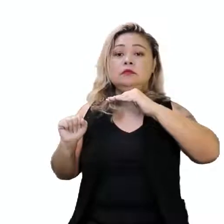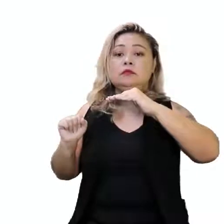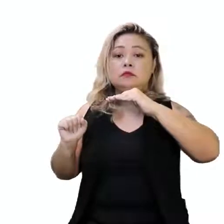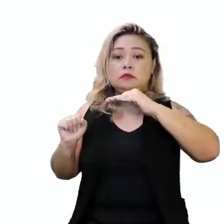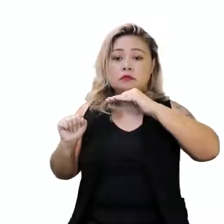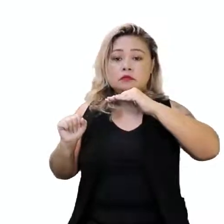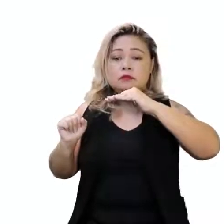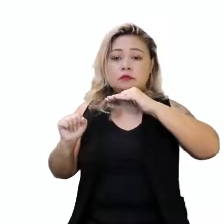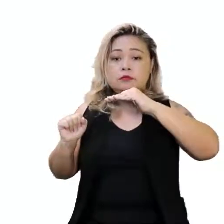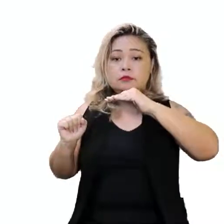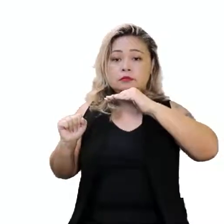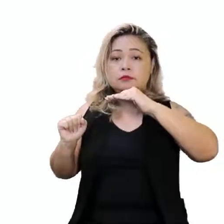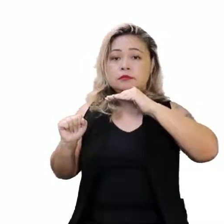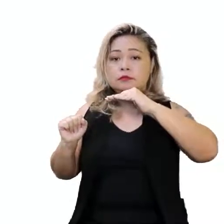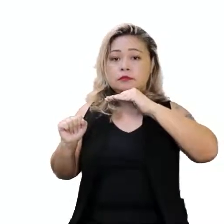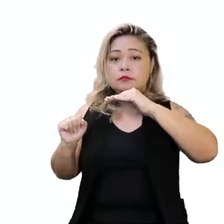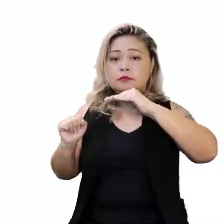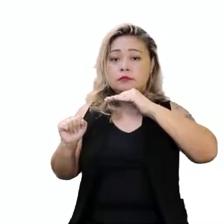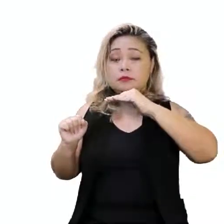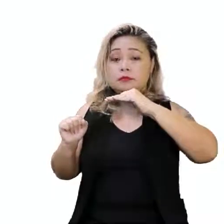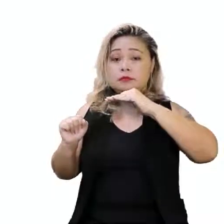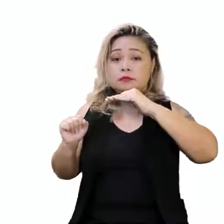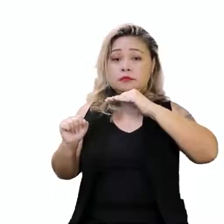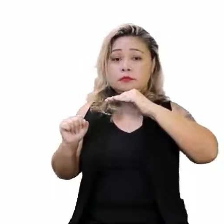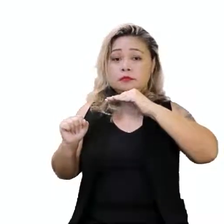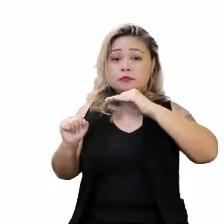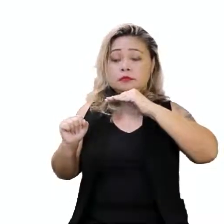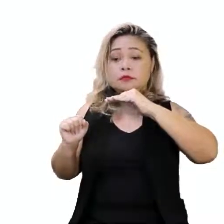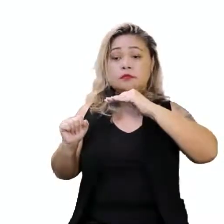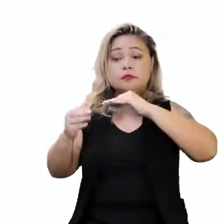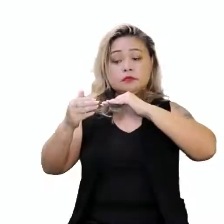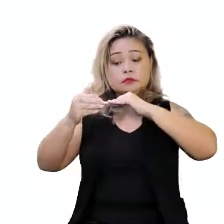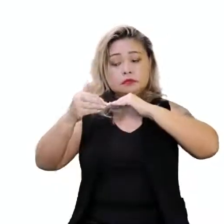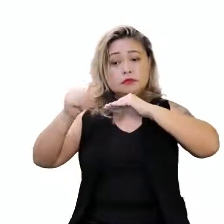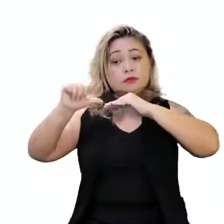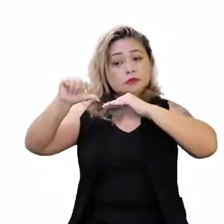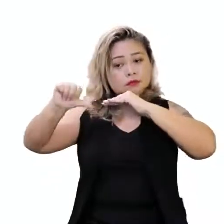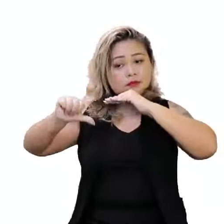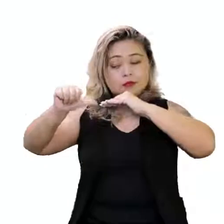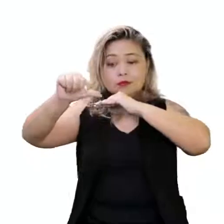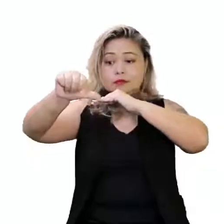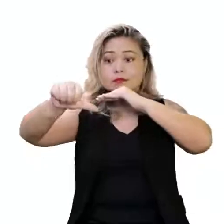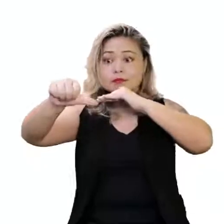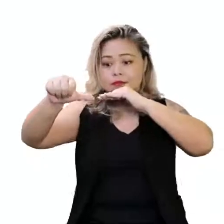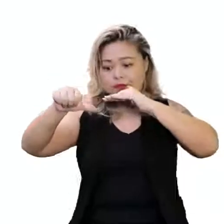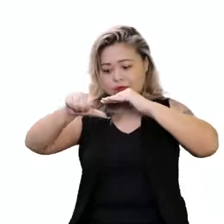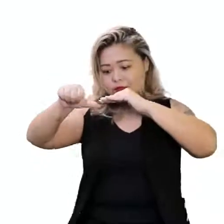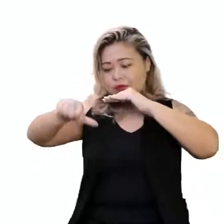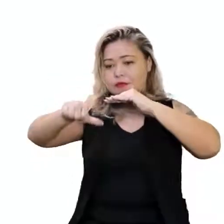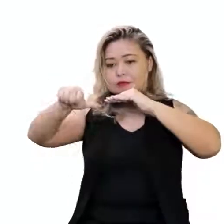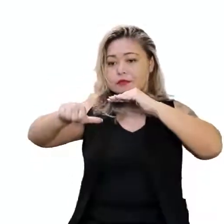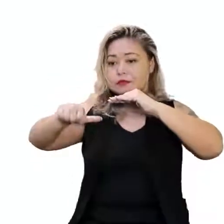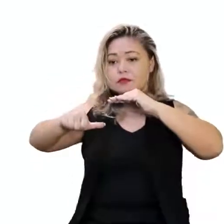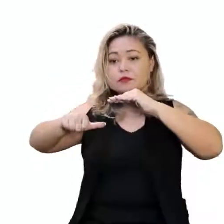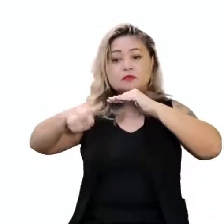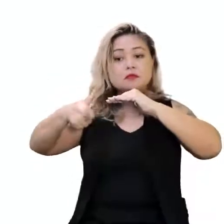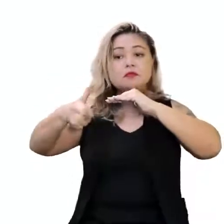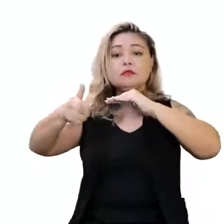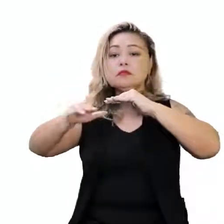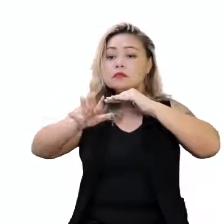Aí, essas populações agora, elas vão sofrendo modificações gradativas que